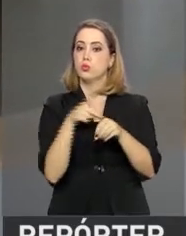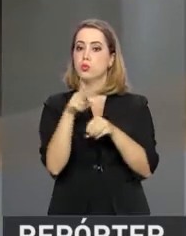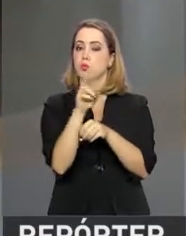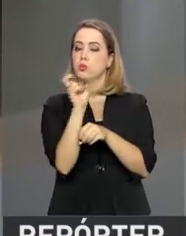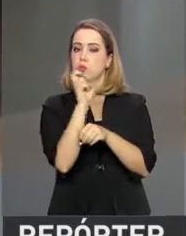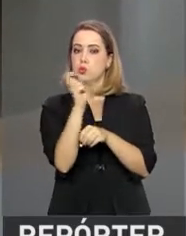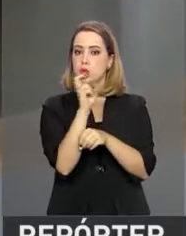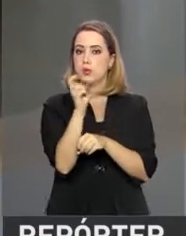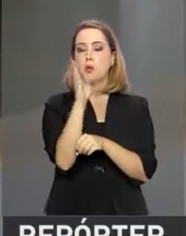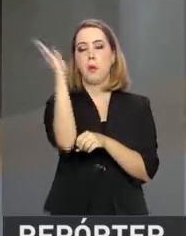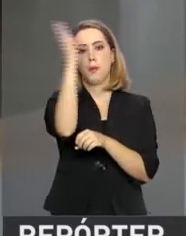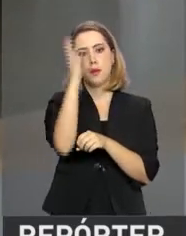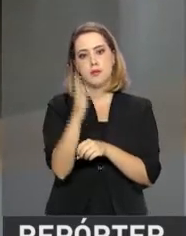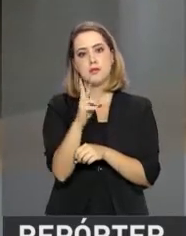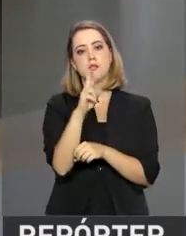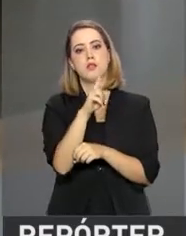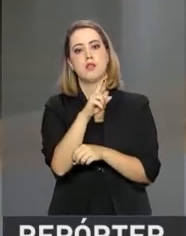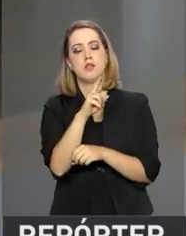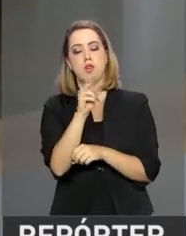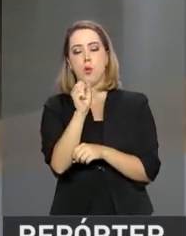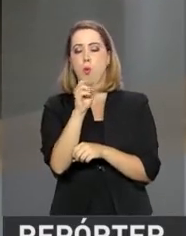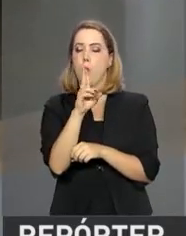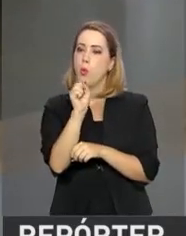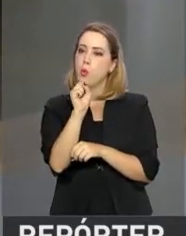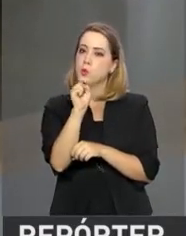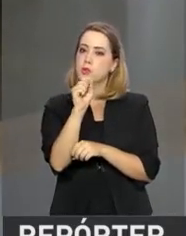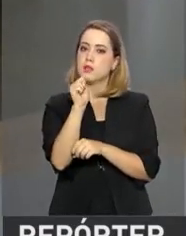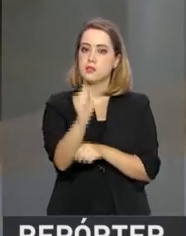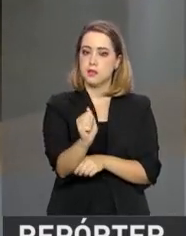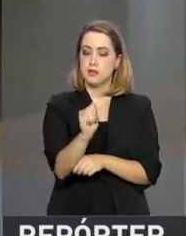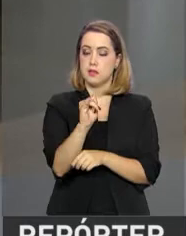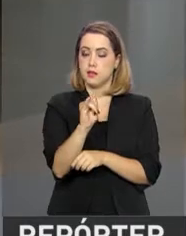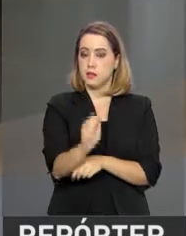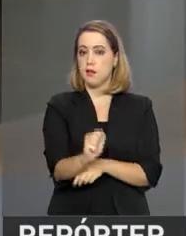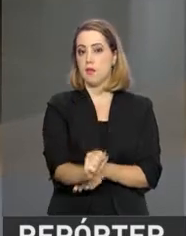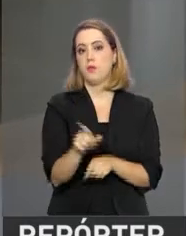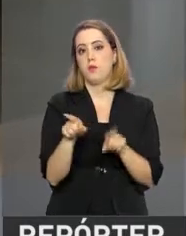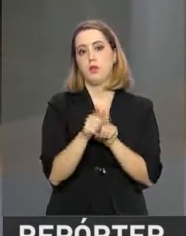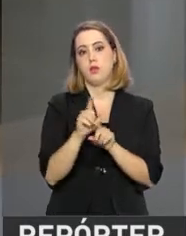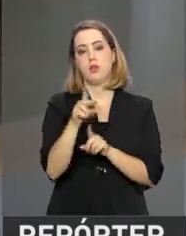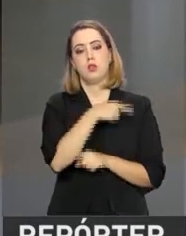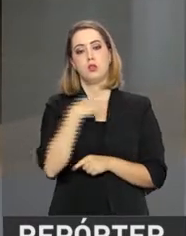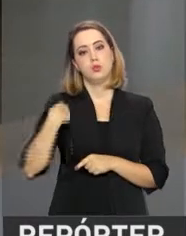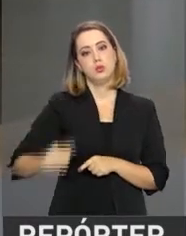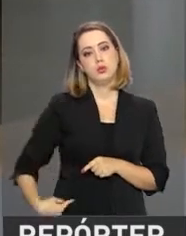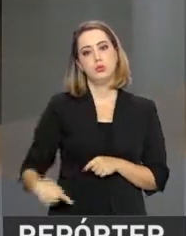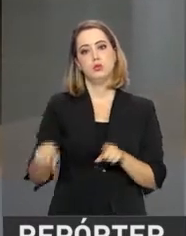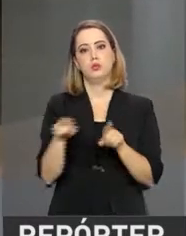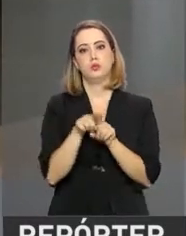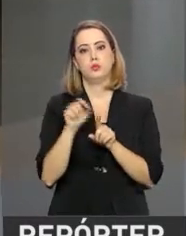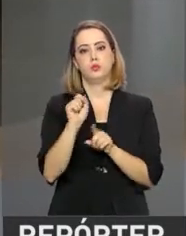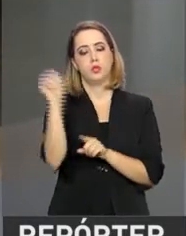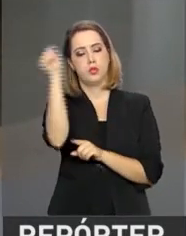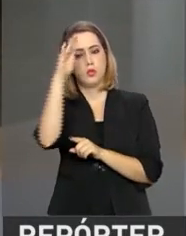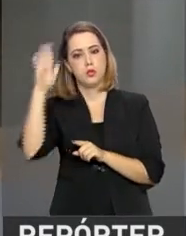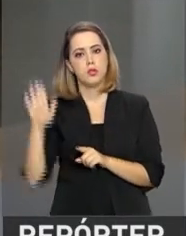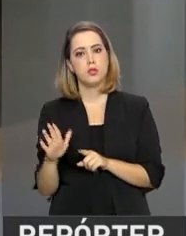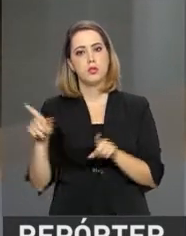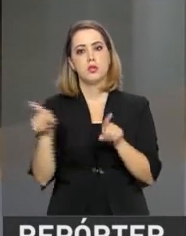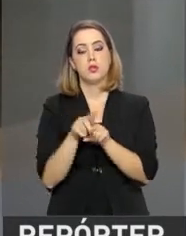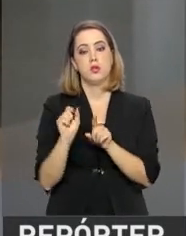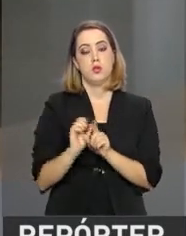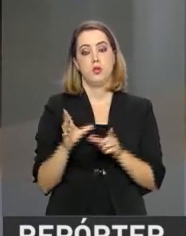força e protagonismo no cenário político e econômico internacional a cada ano ocorre uma reunião entre os representantes